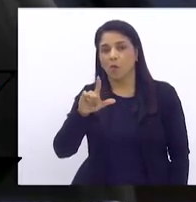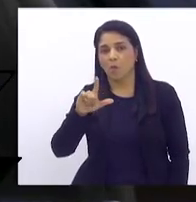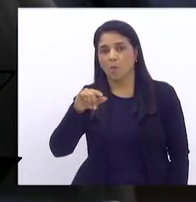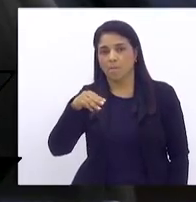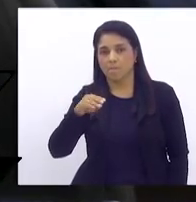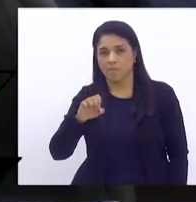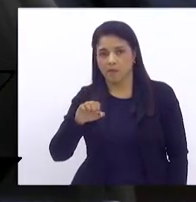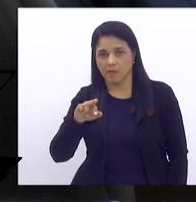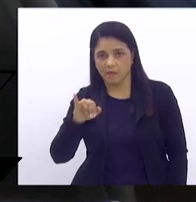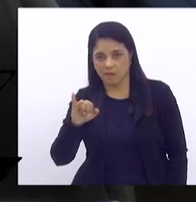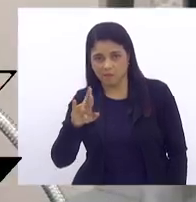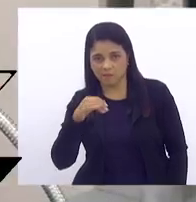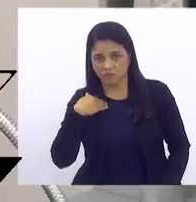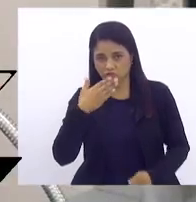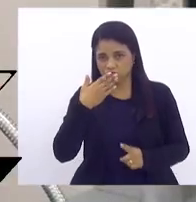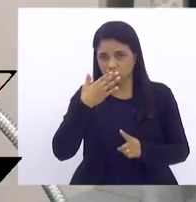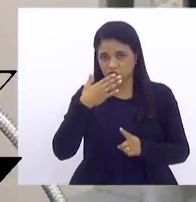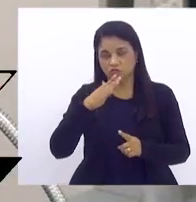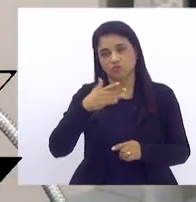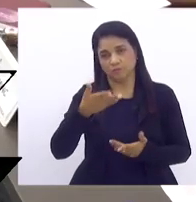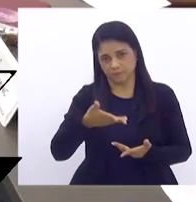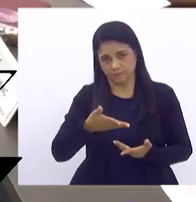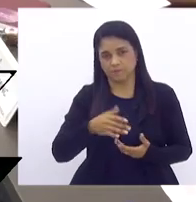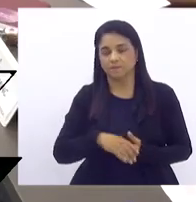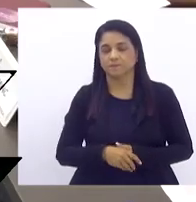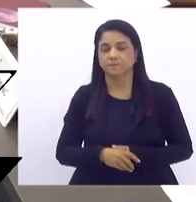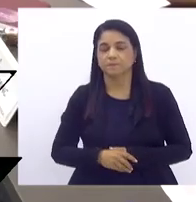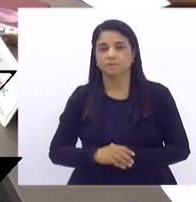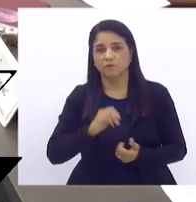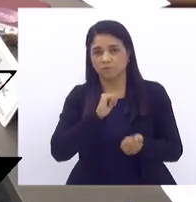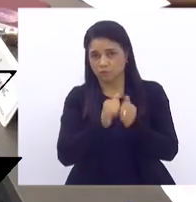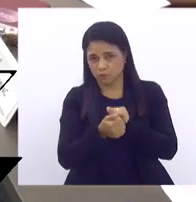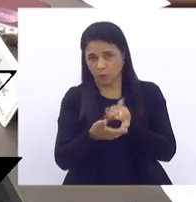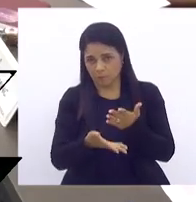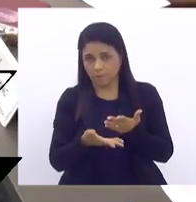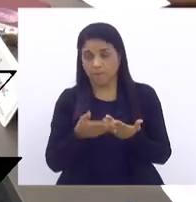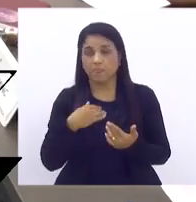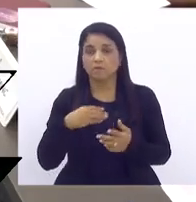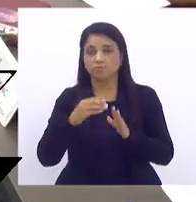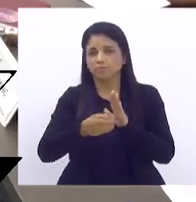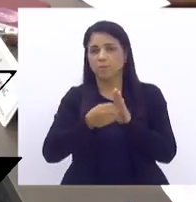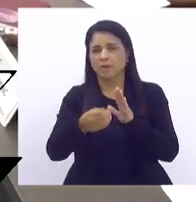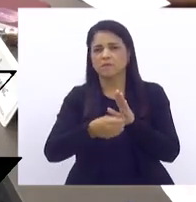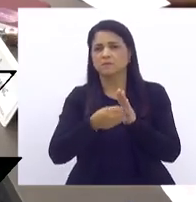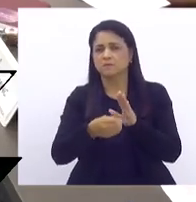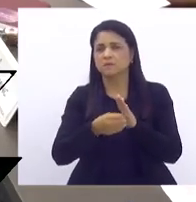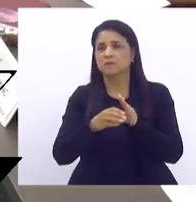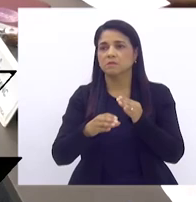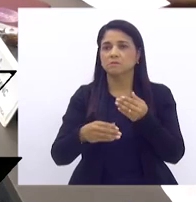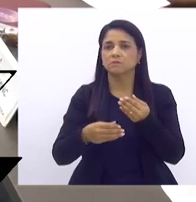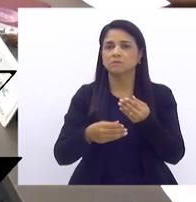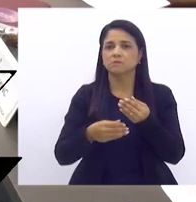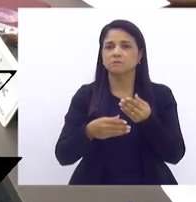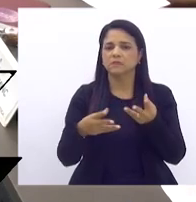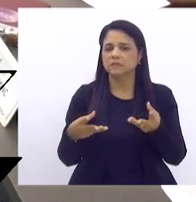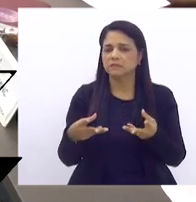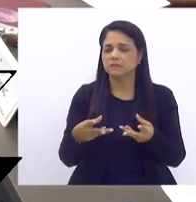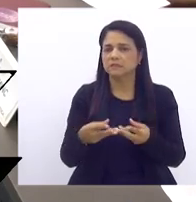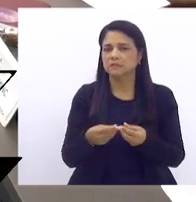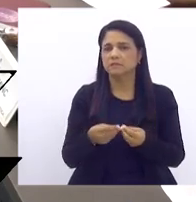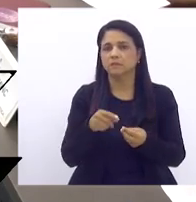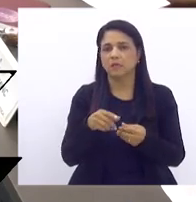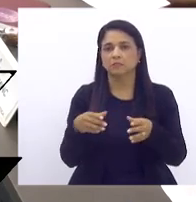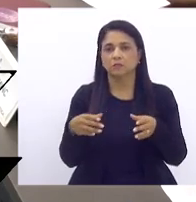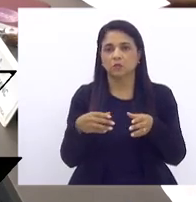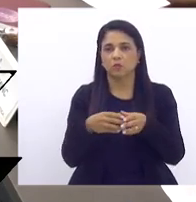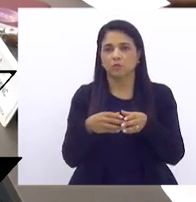Palmeiras. Senhor presidente, discussão. Deputado Carlos BNH. Agradecer pelo parecer e pela sensibilidade, né, dessa comissão.